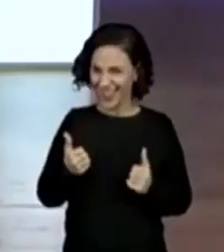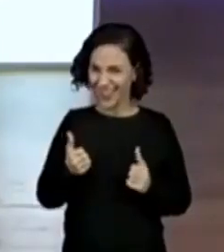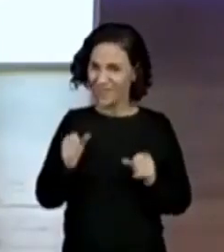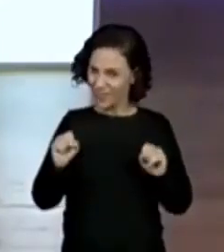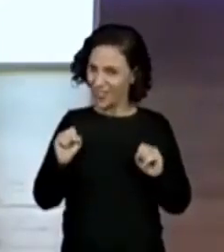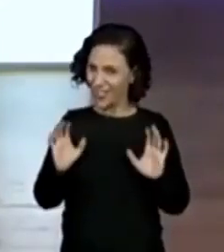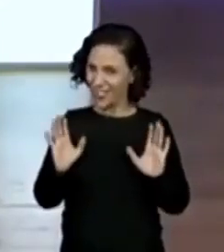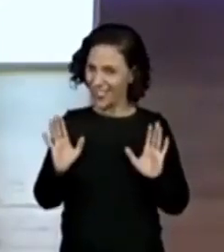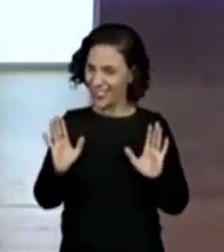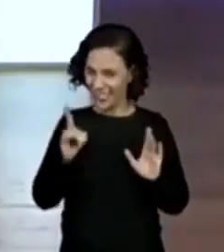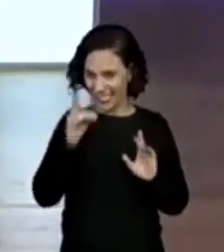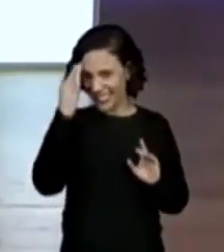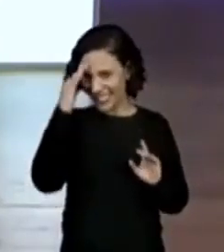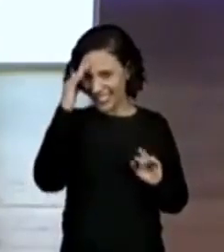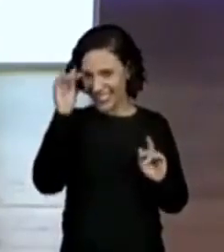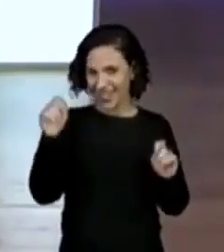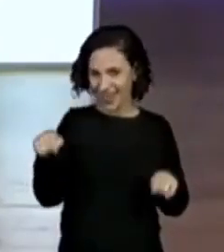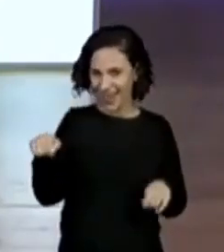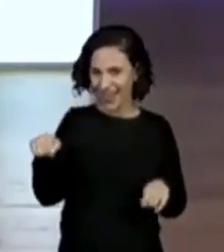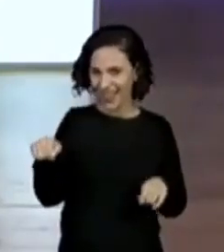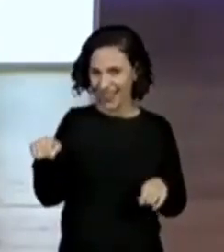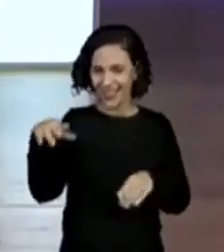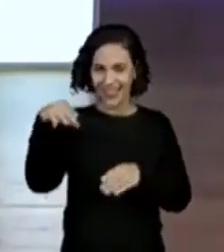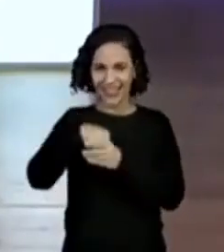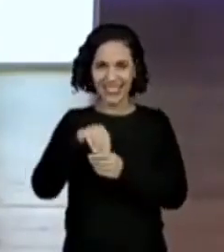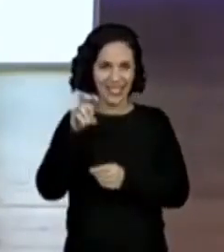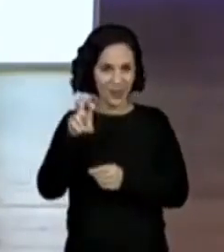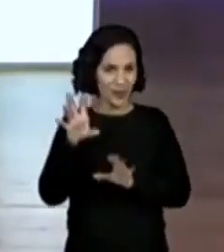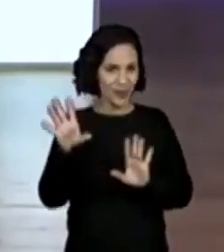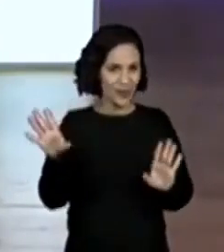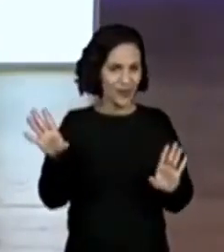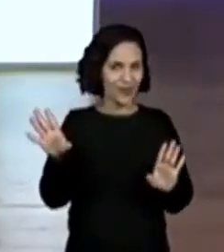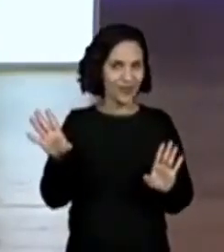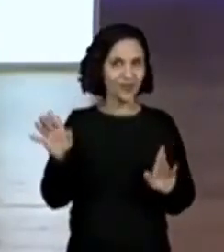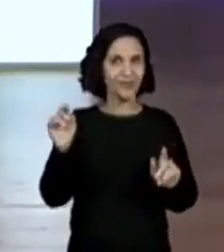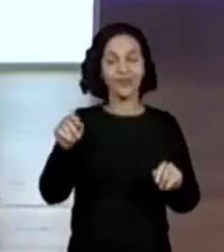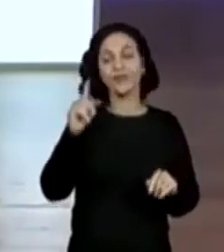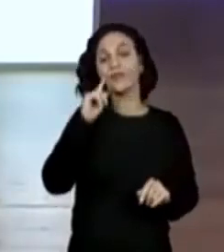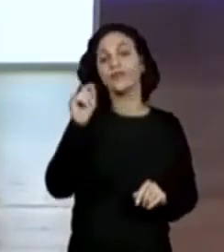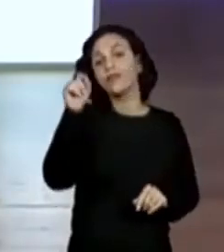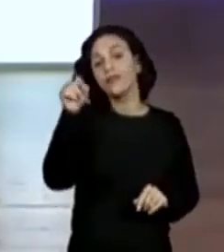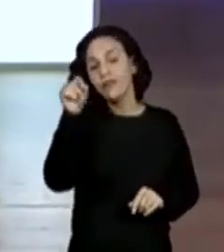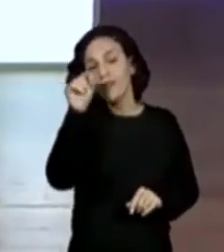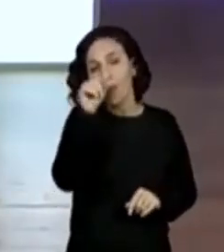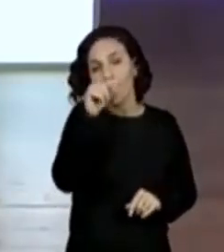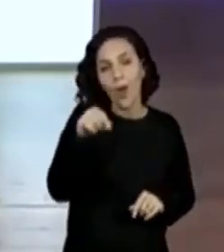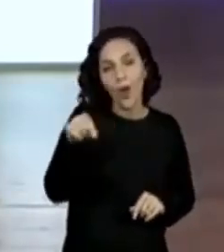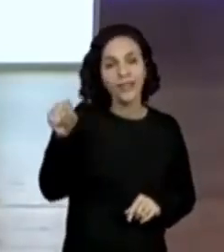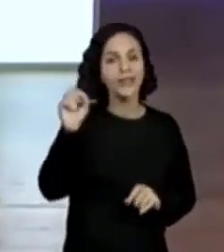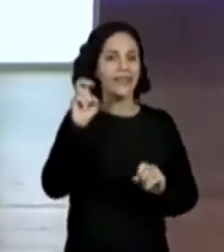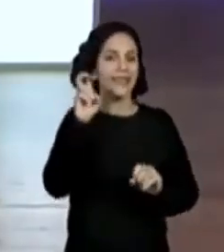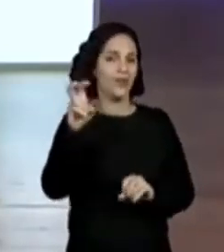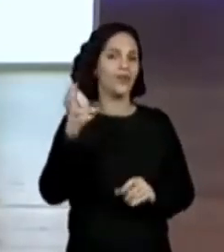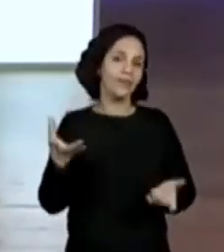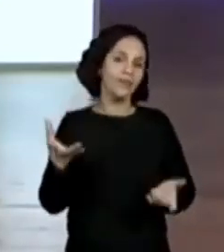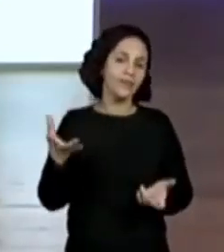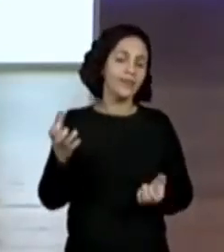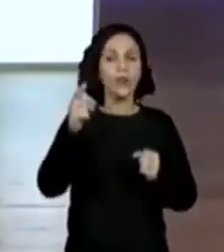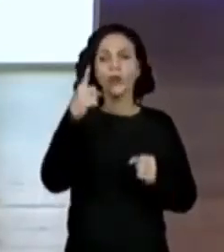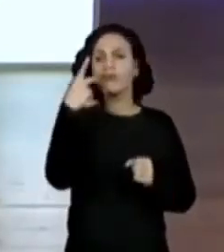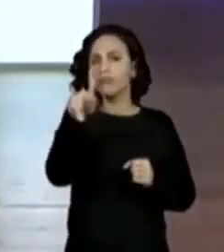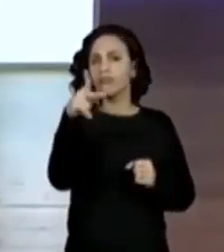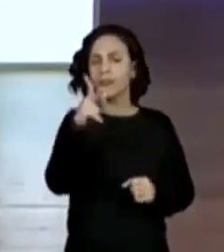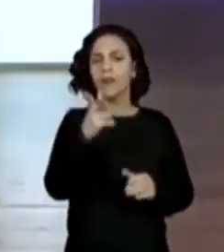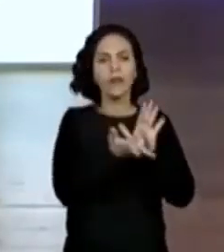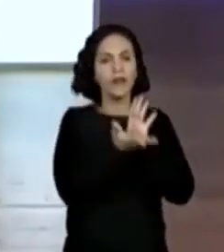pode ser? Vocês vão entender que tinha 5 caquis lá dentro? Dá para fazer, ó, 5 bolinhas também. Isso. Vocês podem